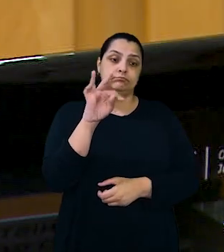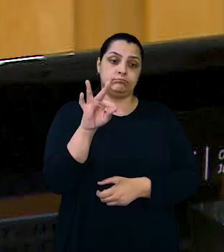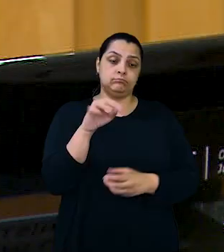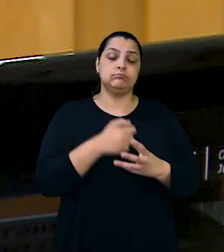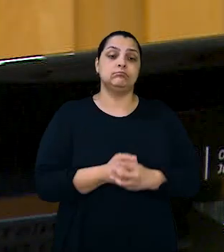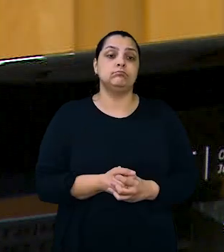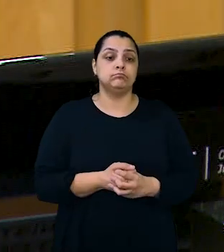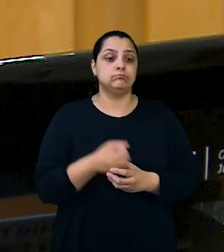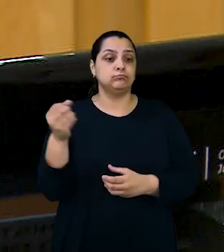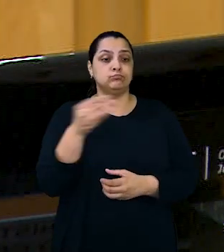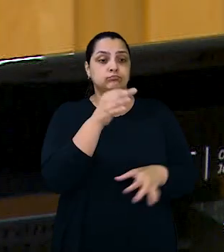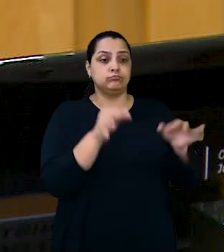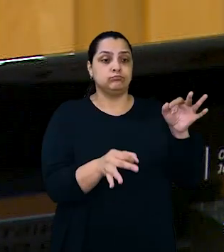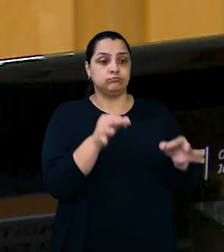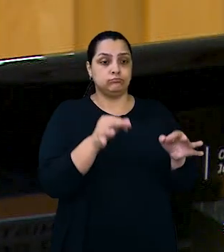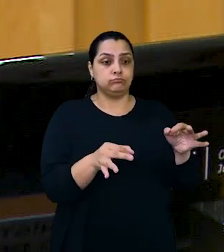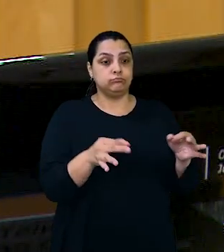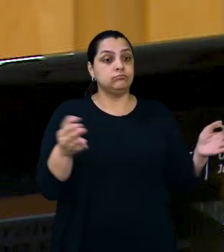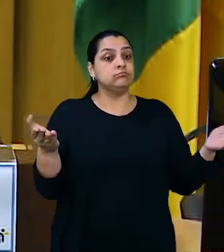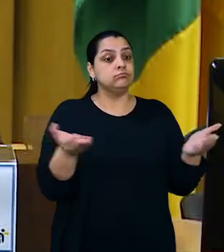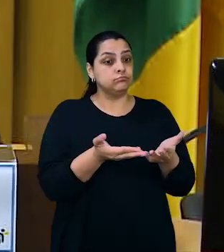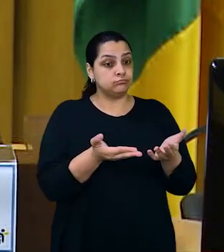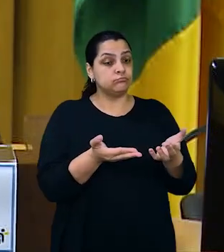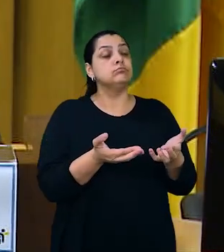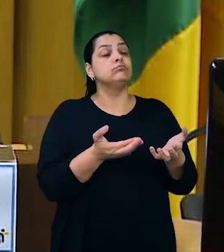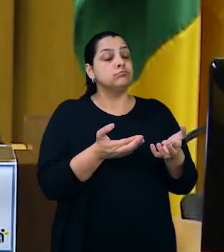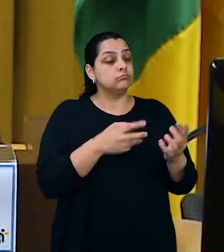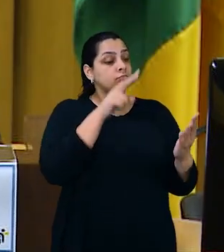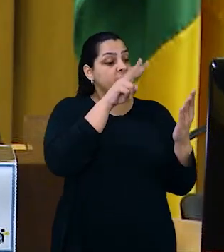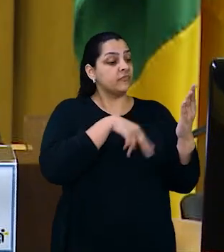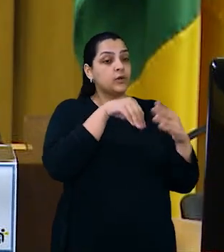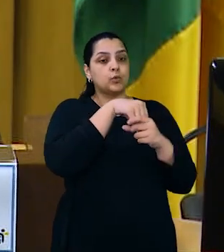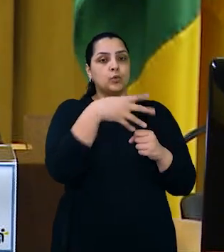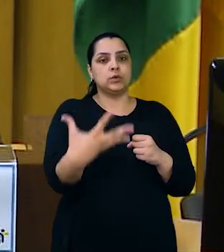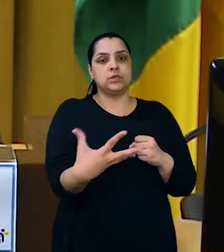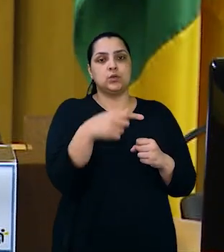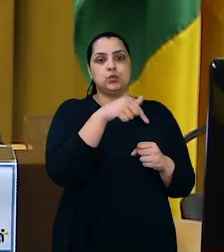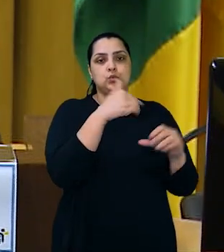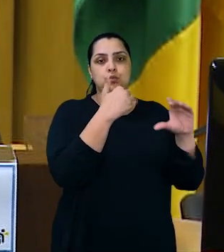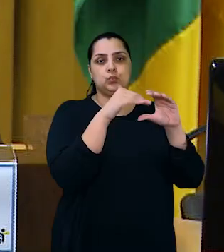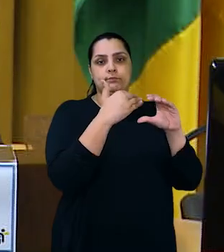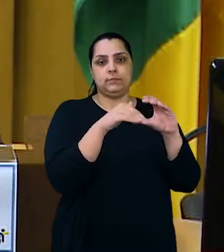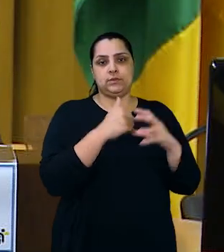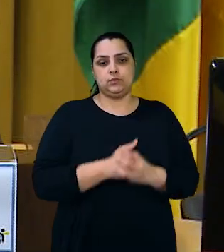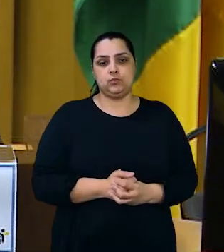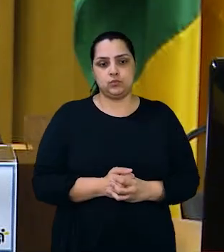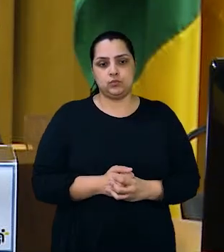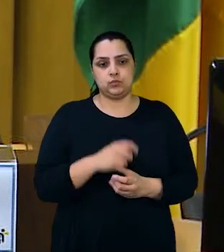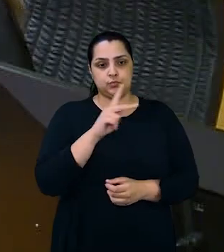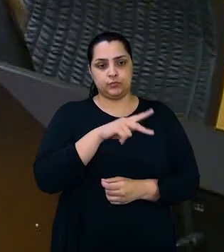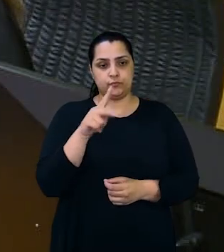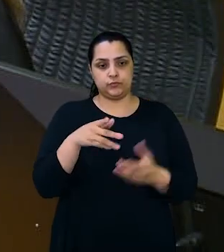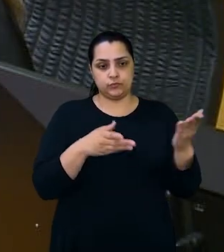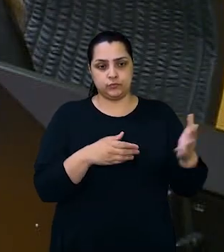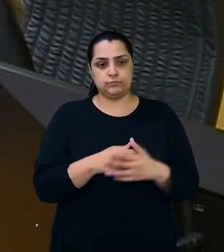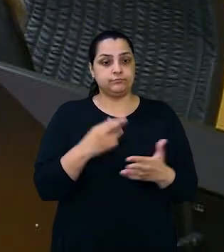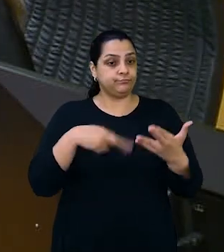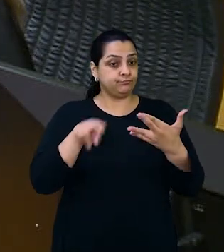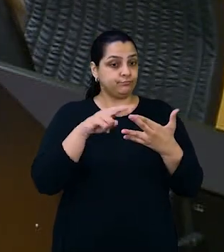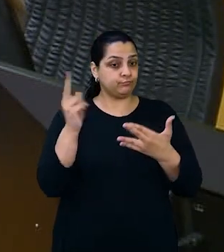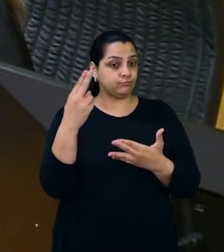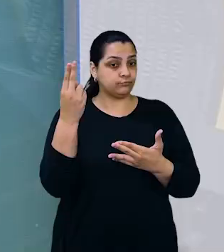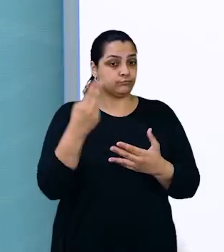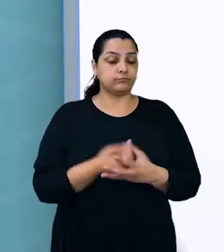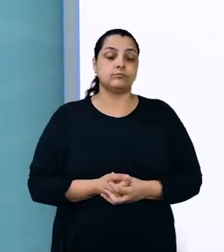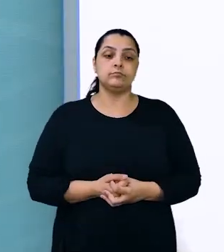origem para novo julgamento, desta vez considerando o conteúdo dos e-mails apresentados pelo professor. Não cabe mais